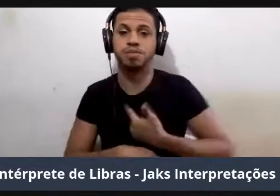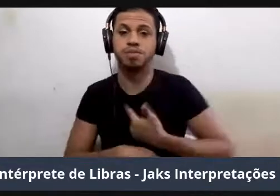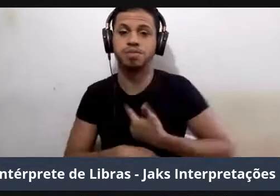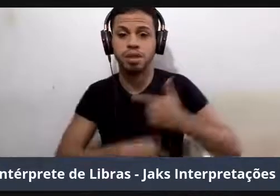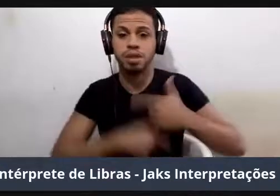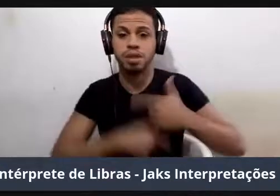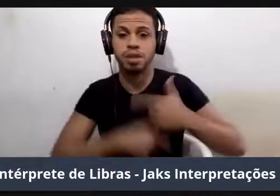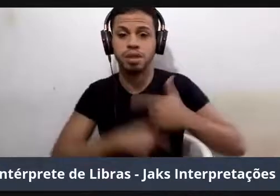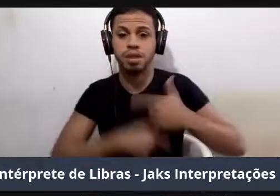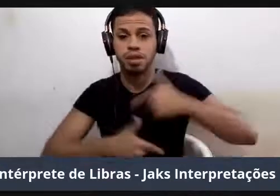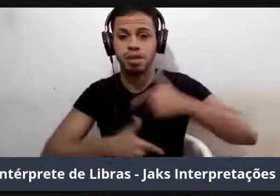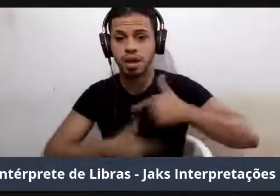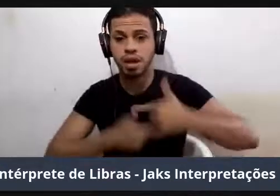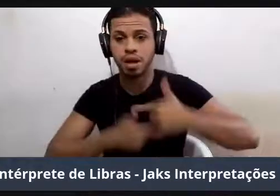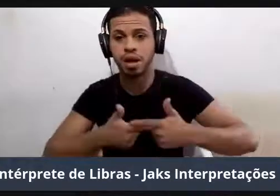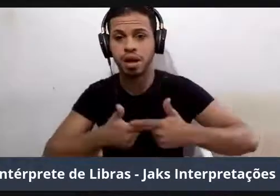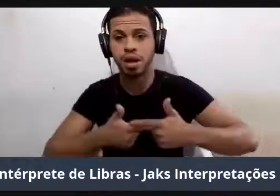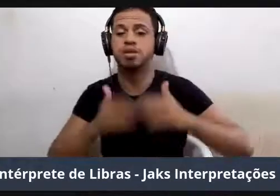durante aquele